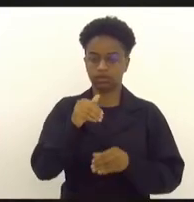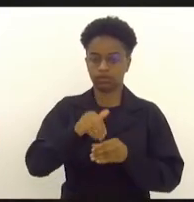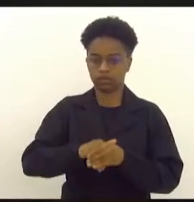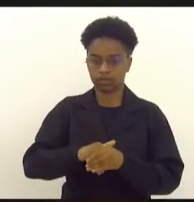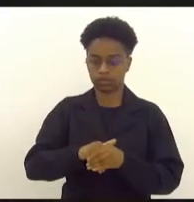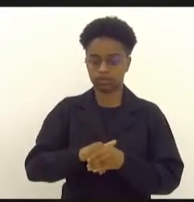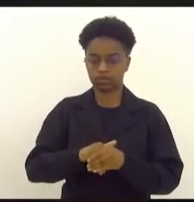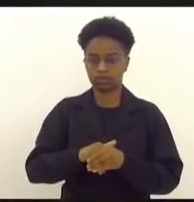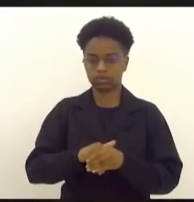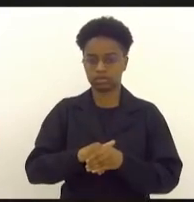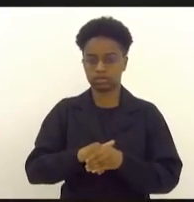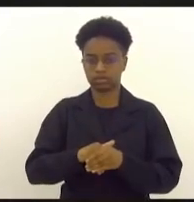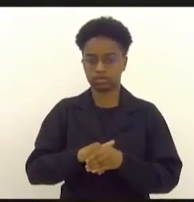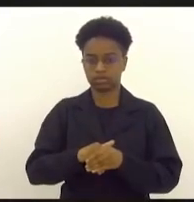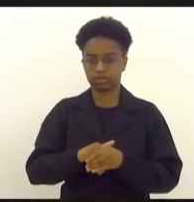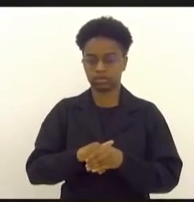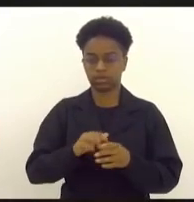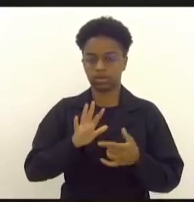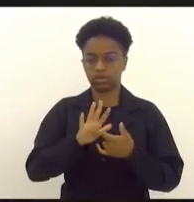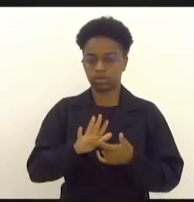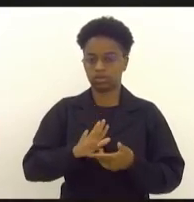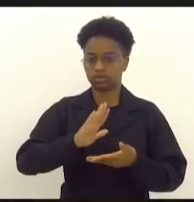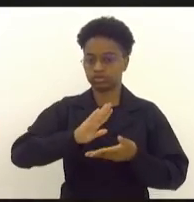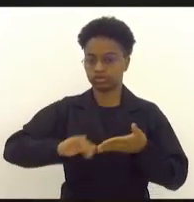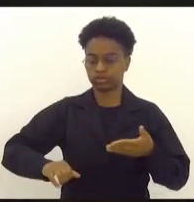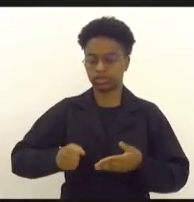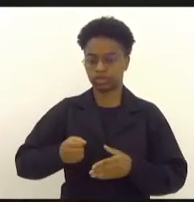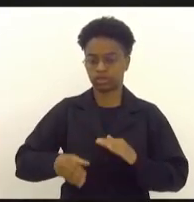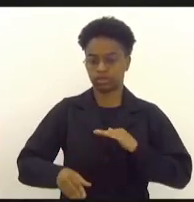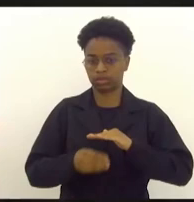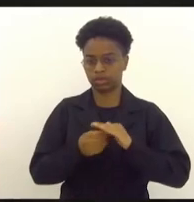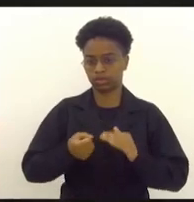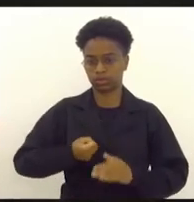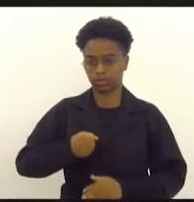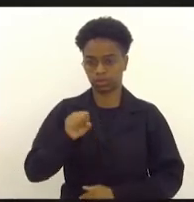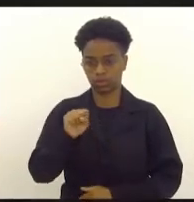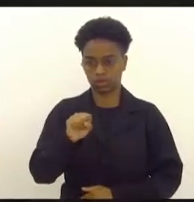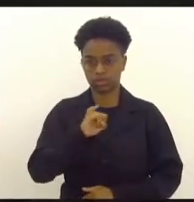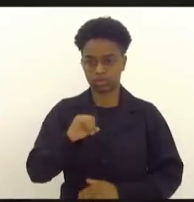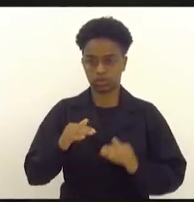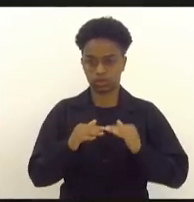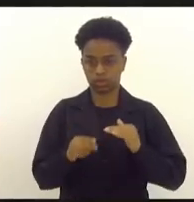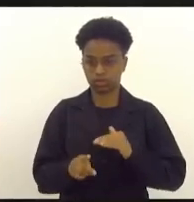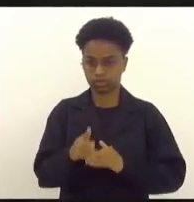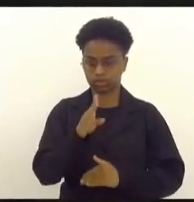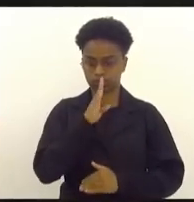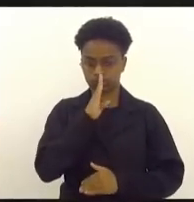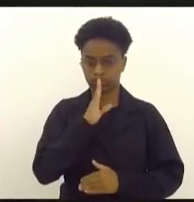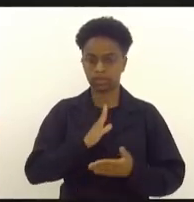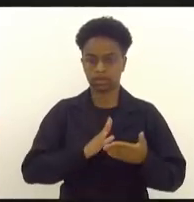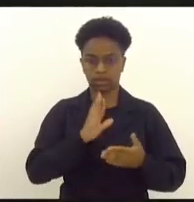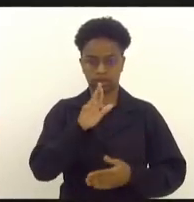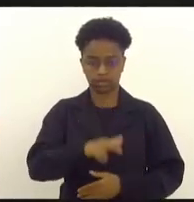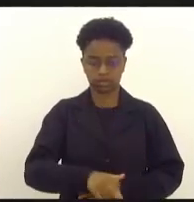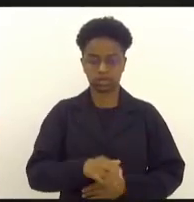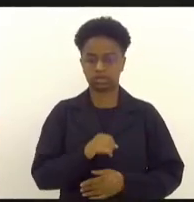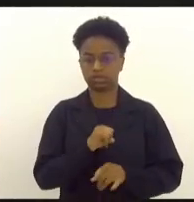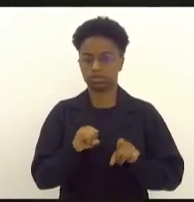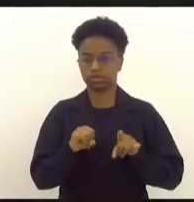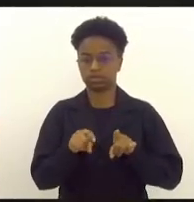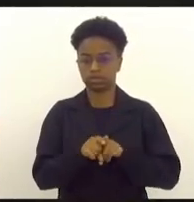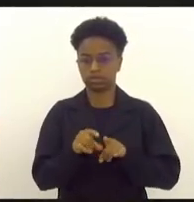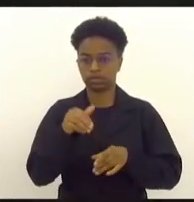o destaque para rejeição da emenda número 8 senhores que a própria irmã Deus como estão rejeitado em votação